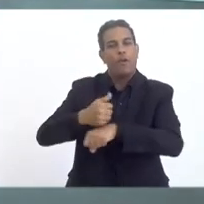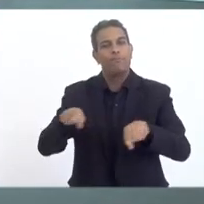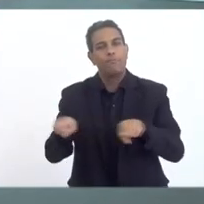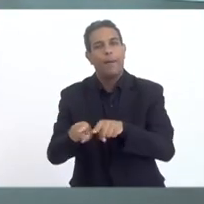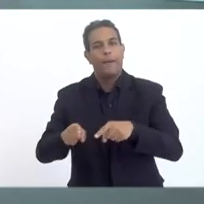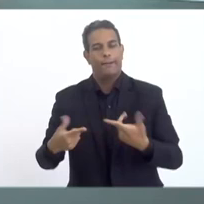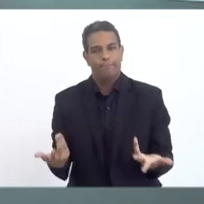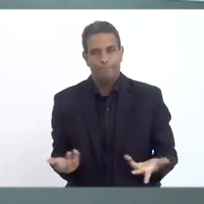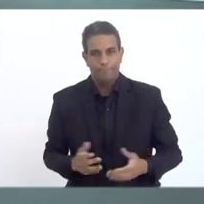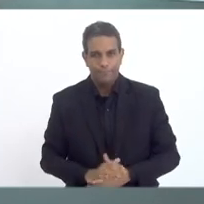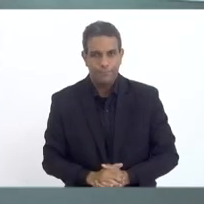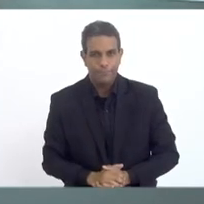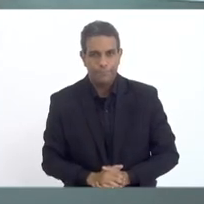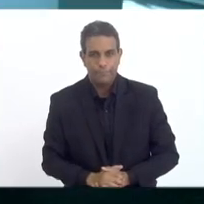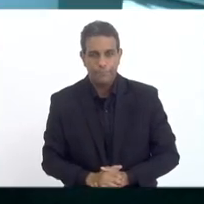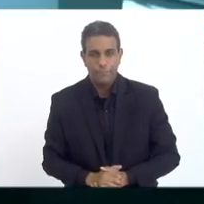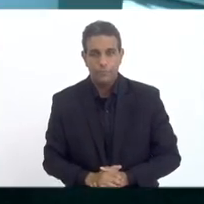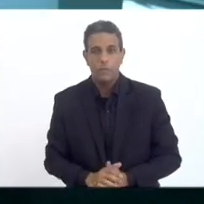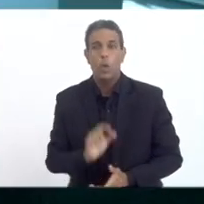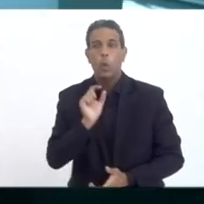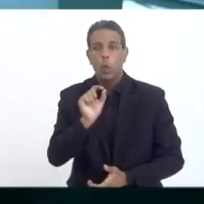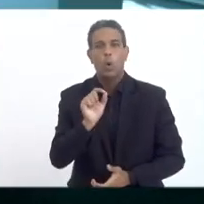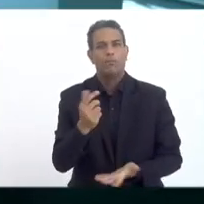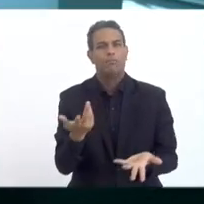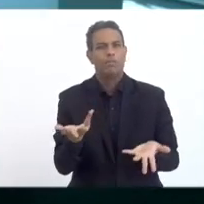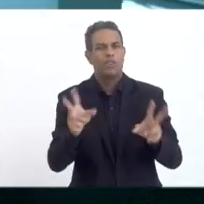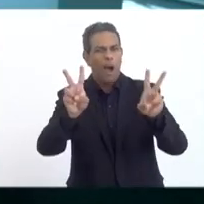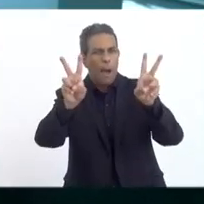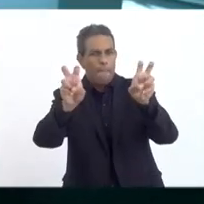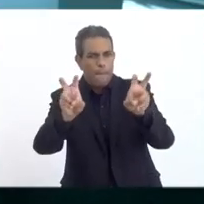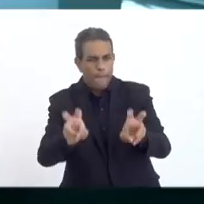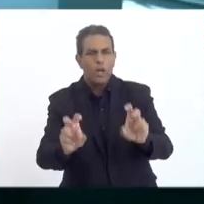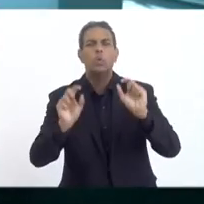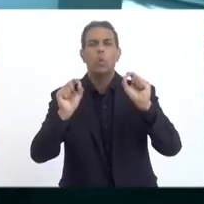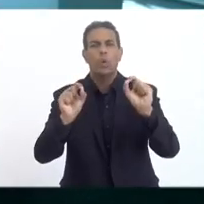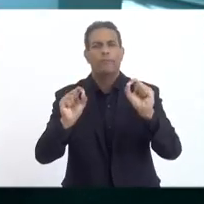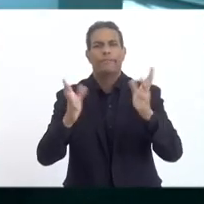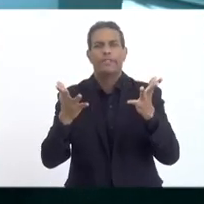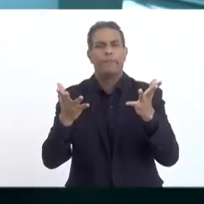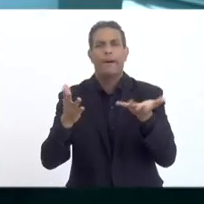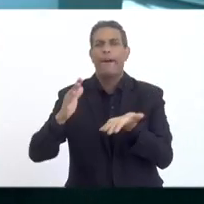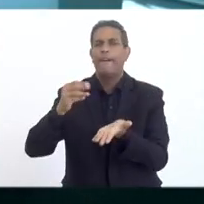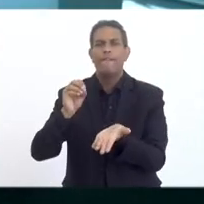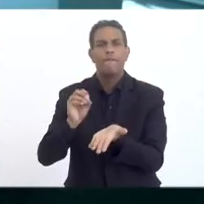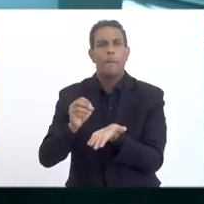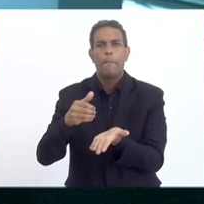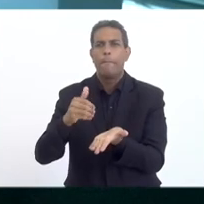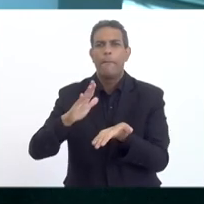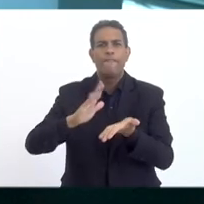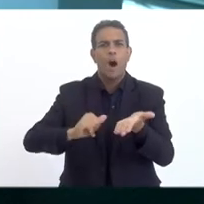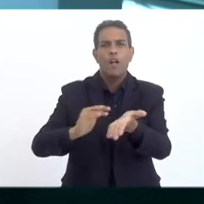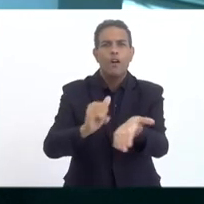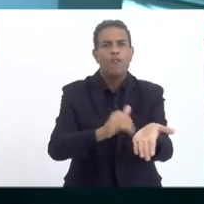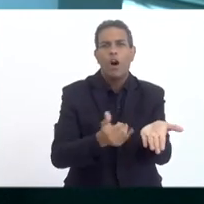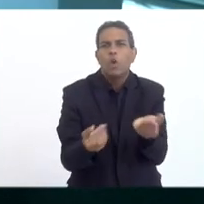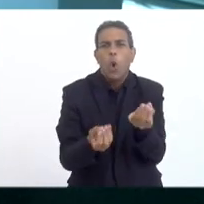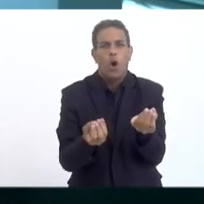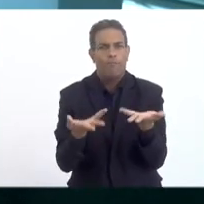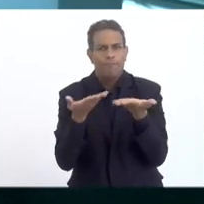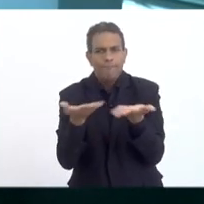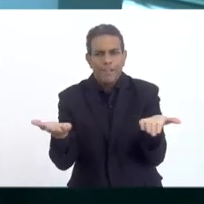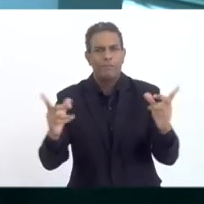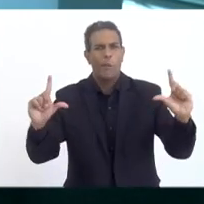profissionalização. A despeito disso, o que a gente tem hoje é um nível de evasão altíssimo, é uma categoria